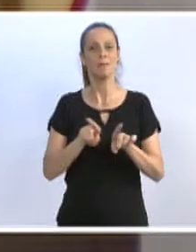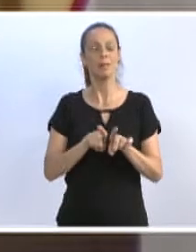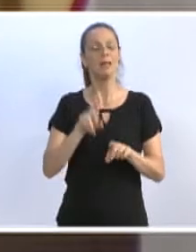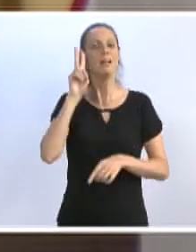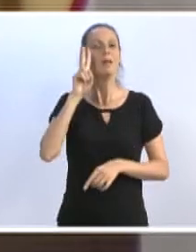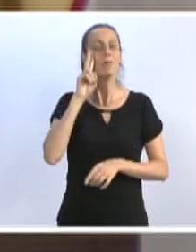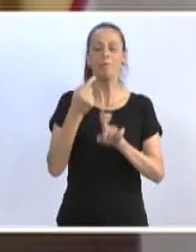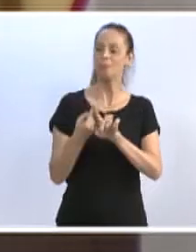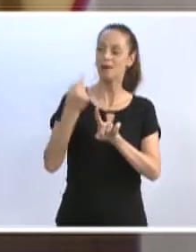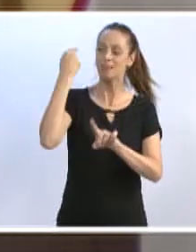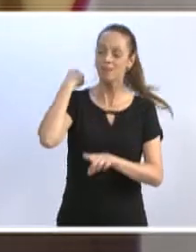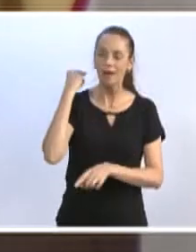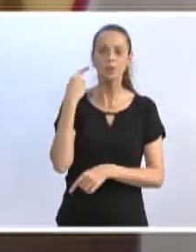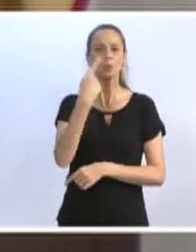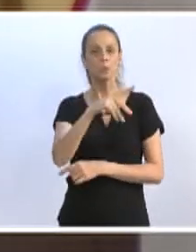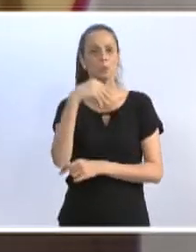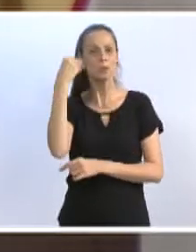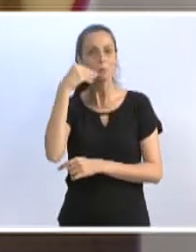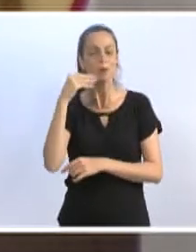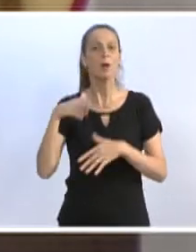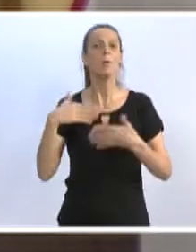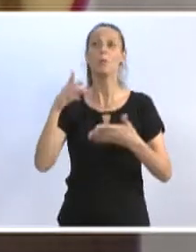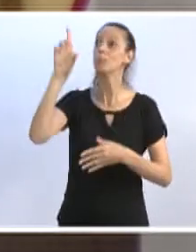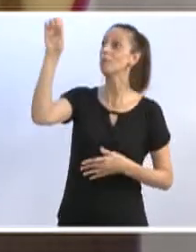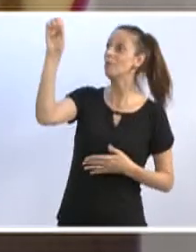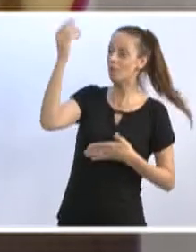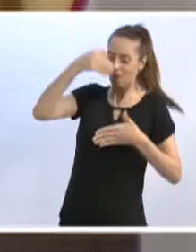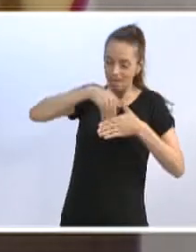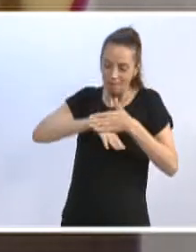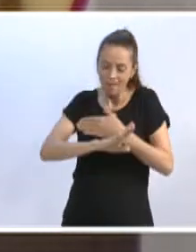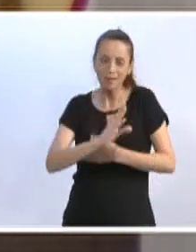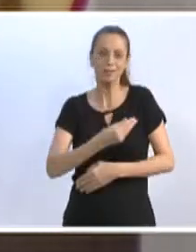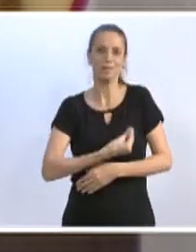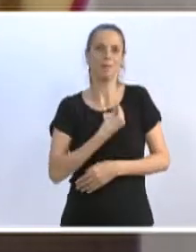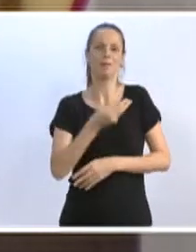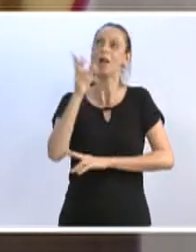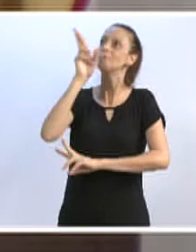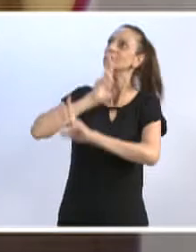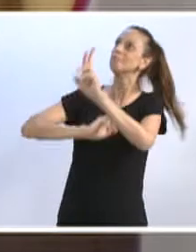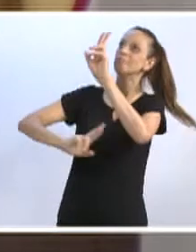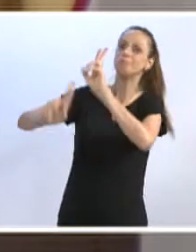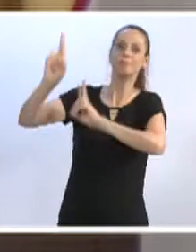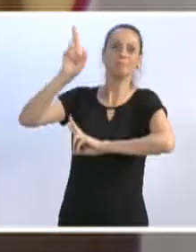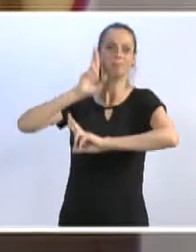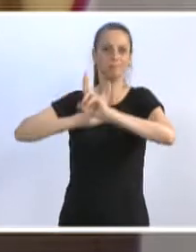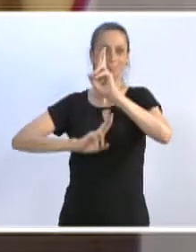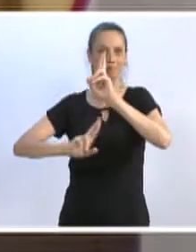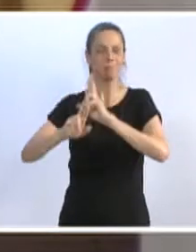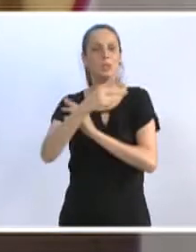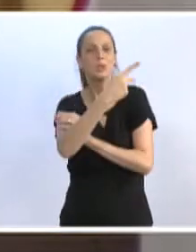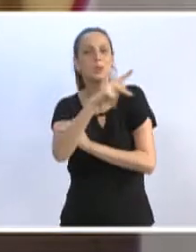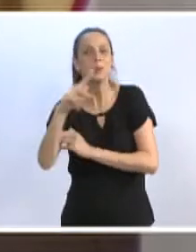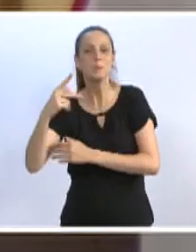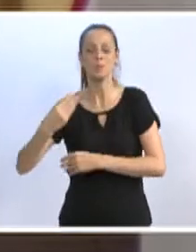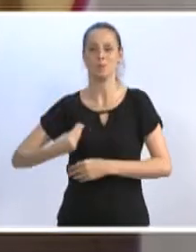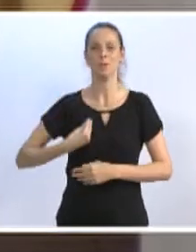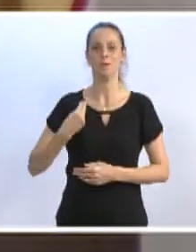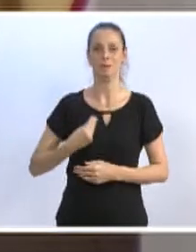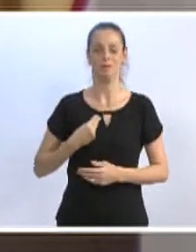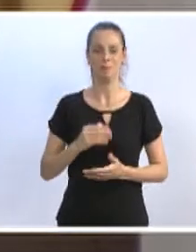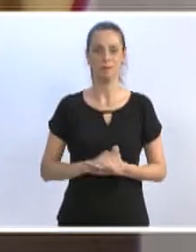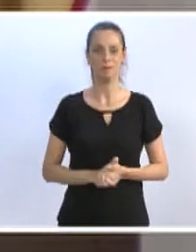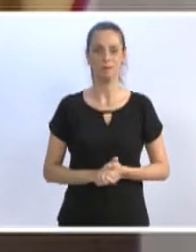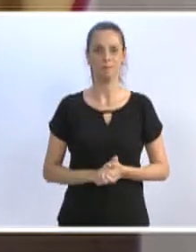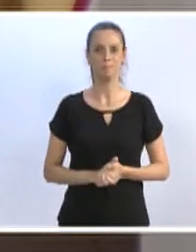quando este teu Deus entrou em modo dialogal na experiência da tua existência.